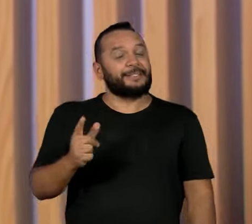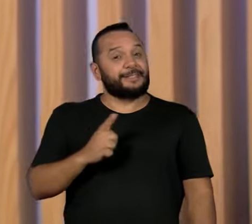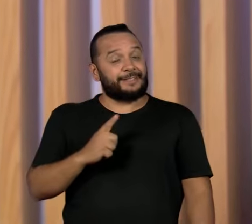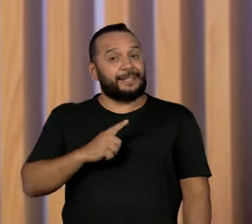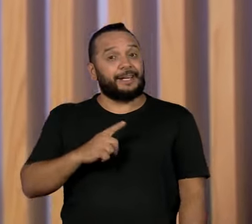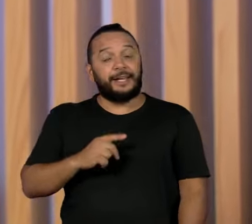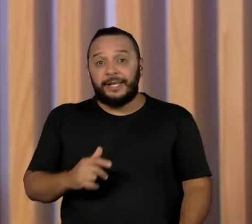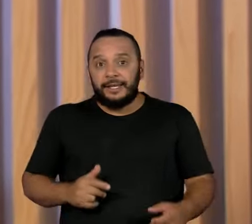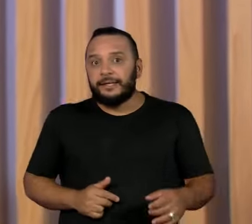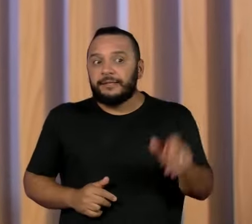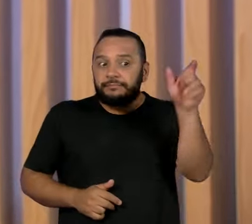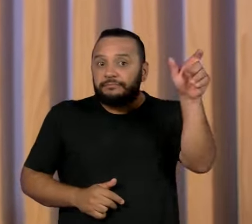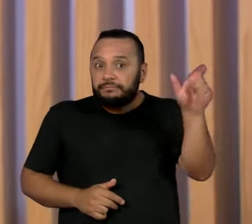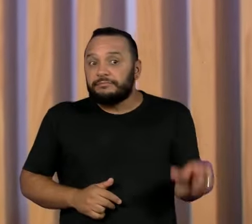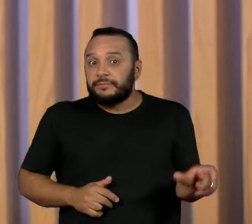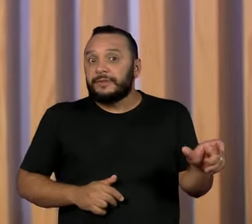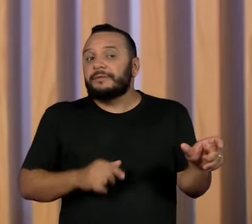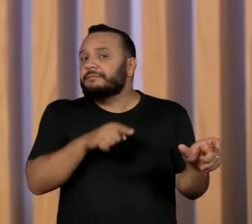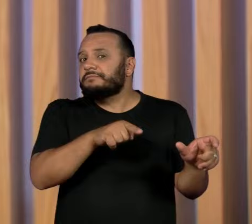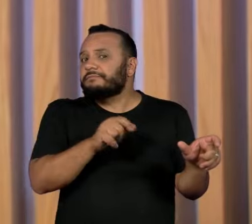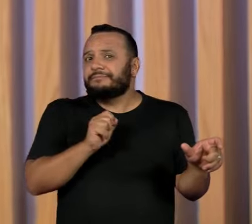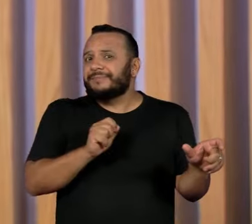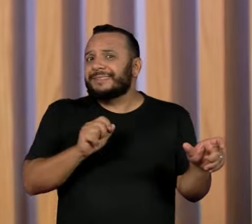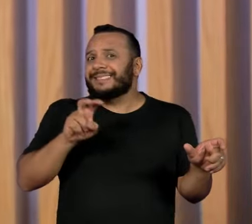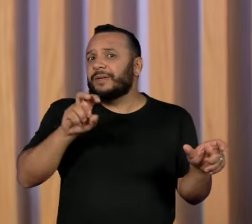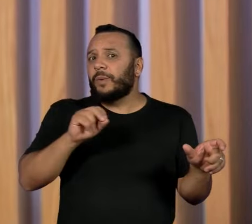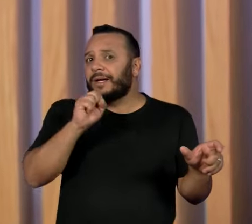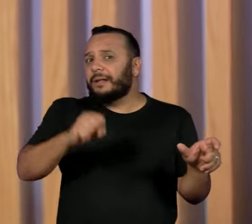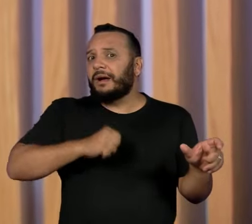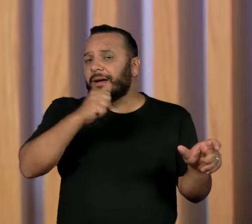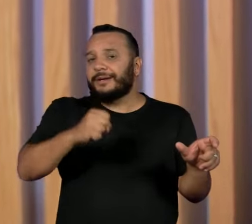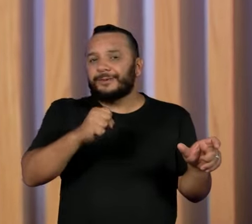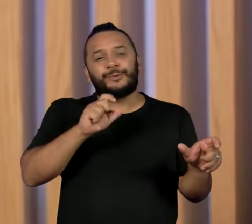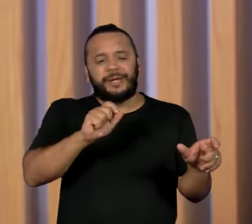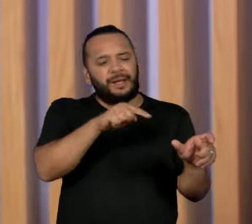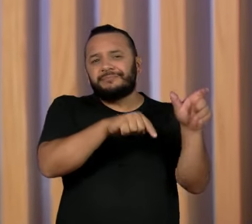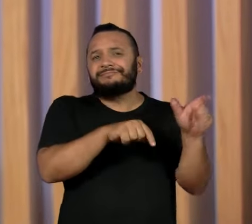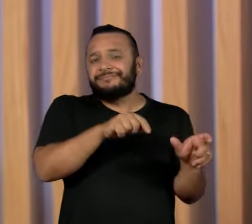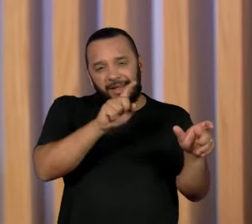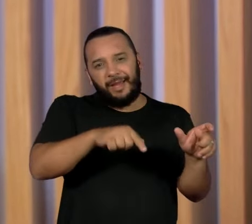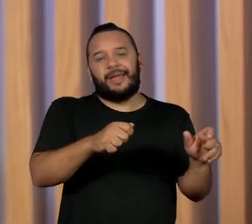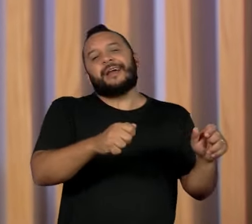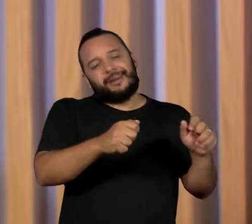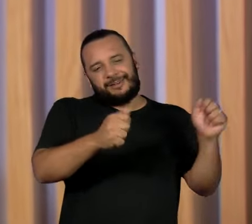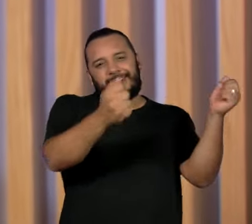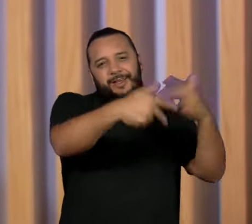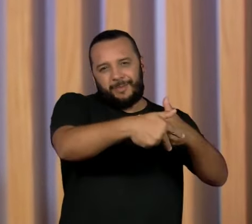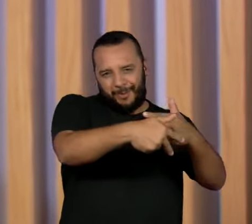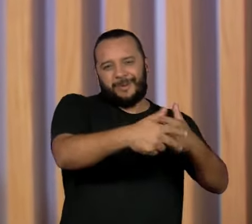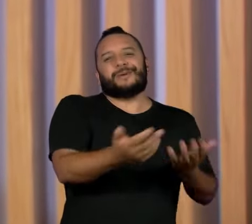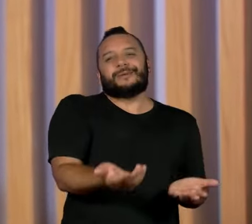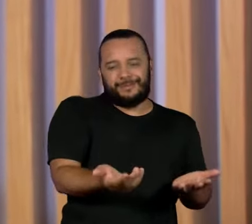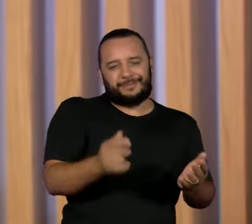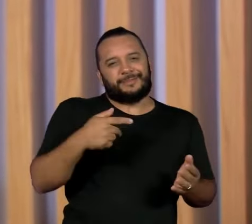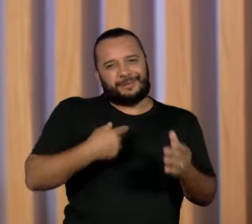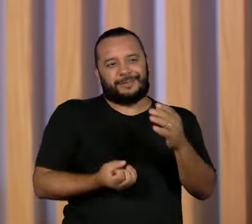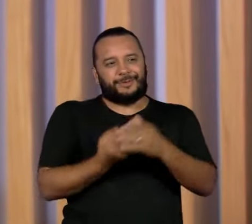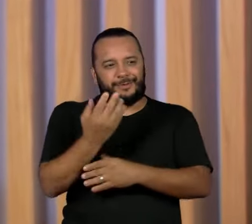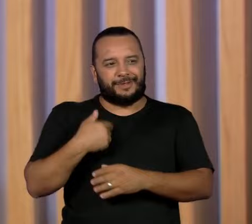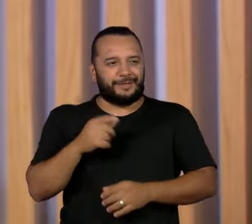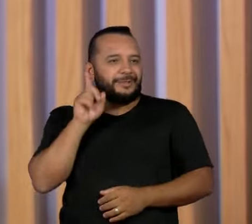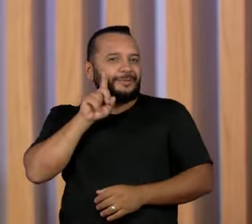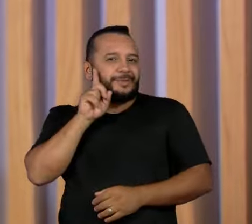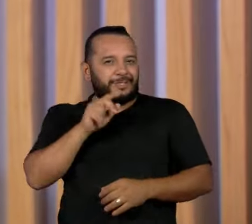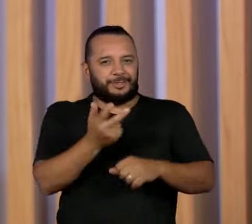completou 50 anos. O hip hop nasceu no Bronx, em Nova York. Só que aqui no Brasil, esse movimento ganhou força principalmente aqui em